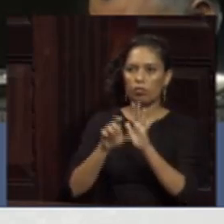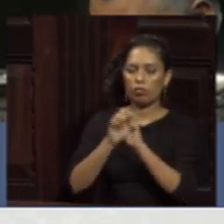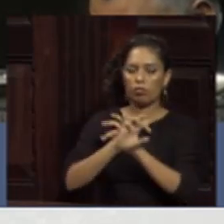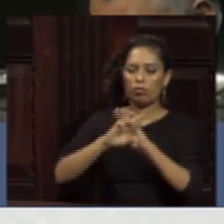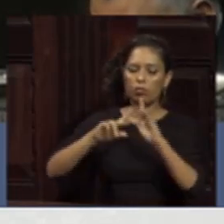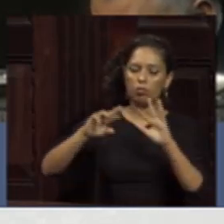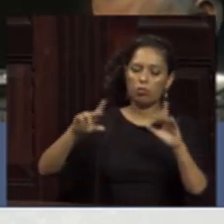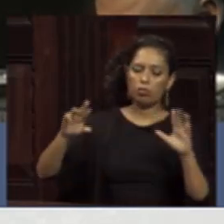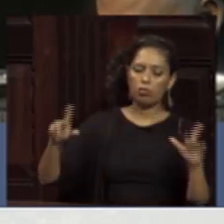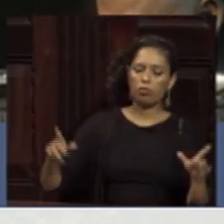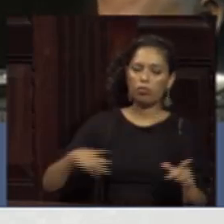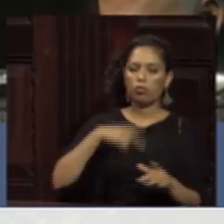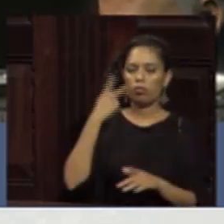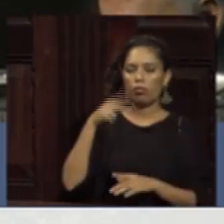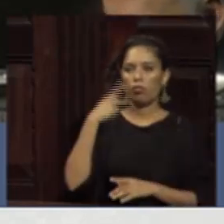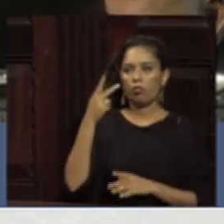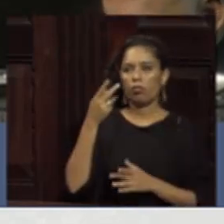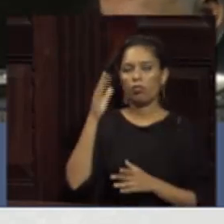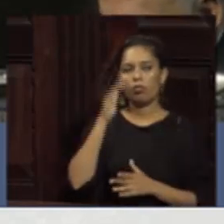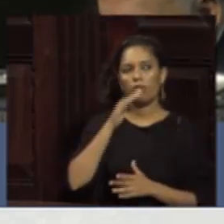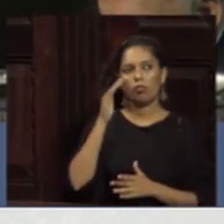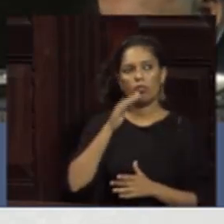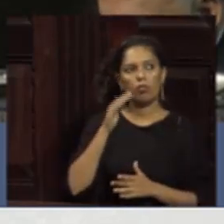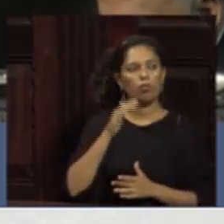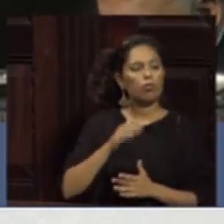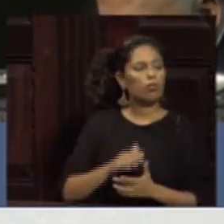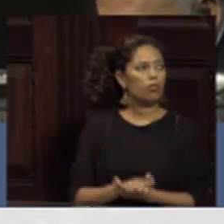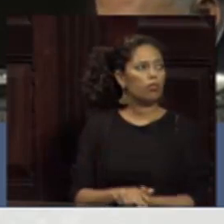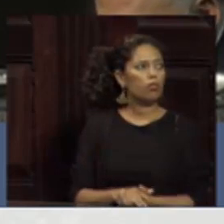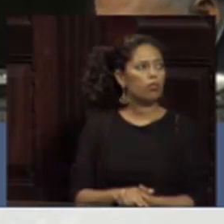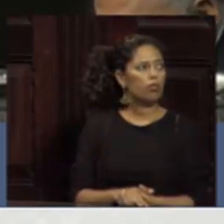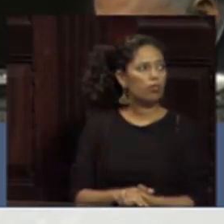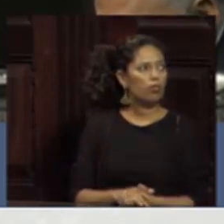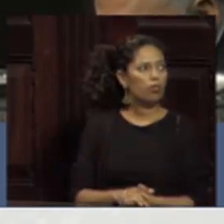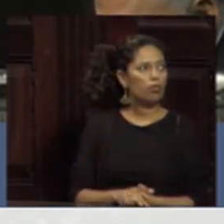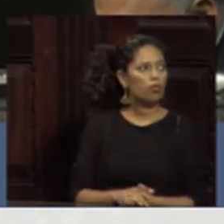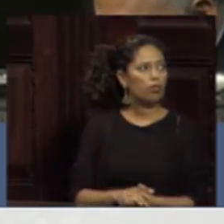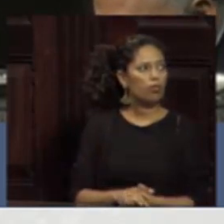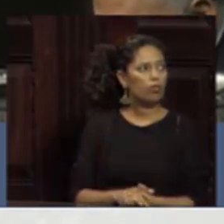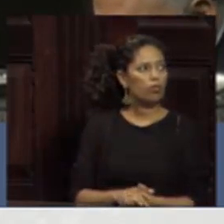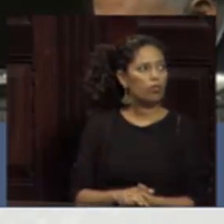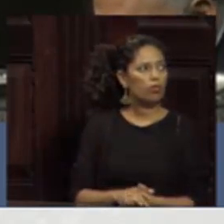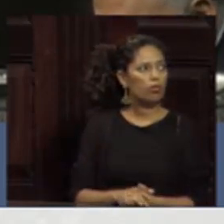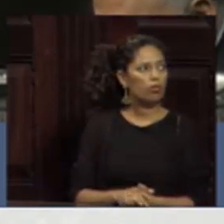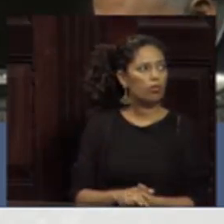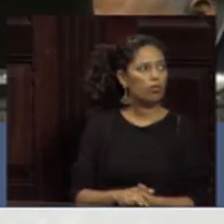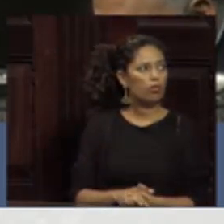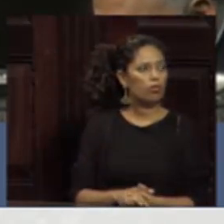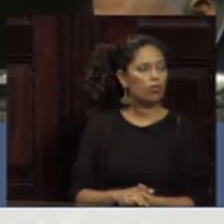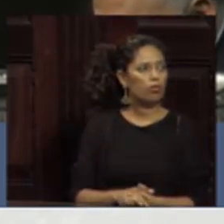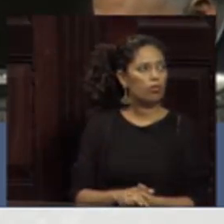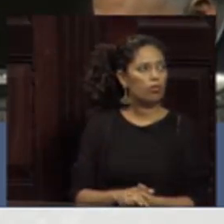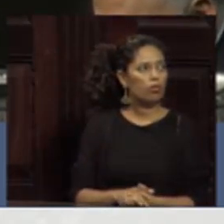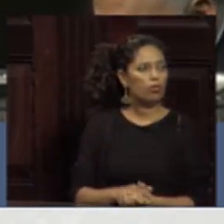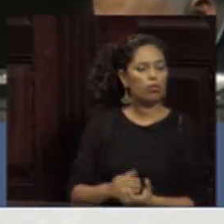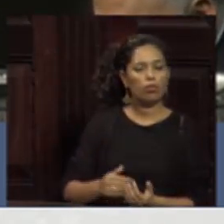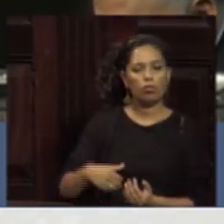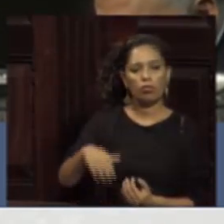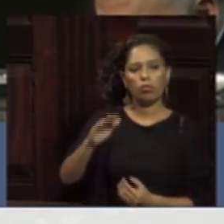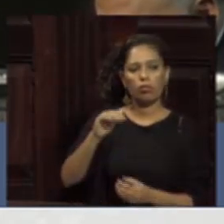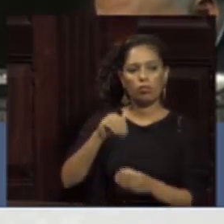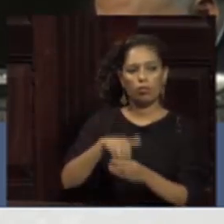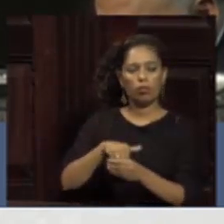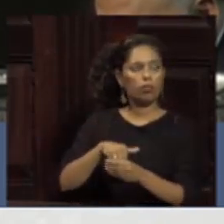informa sobre prevenção e uso de drogas. Em discussão. Não haver quem queira discutir, encerrada a discussão. Em